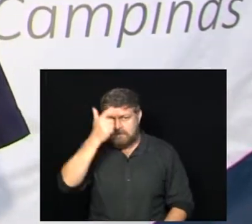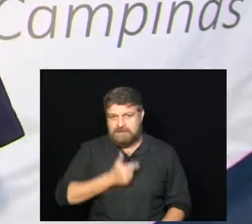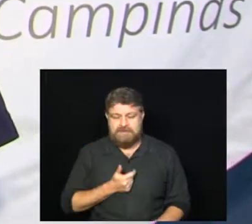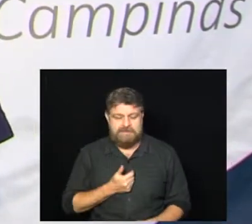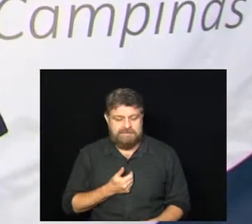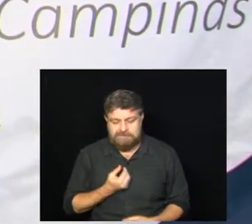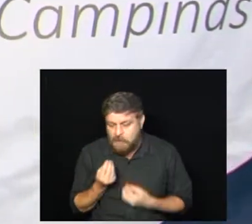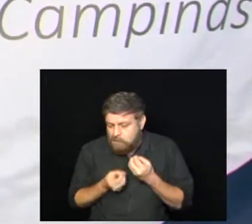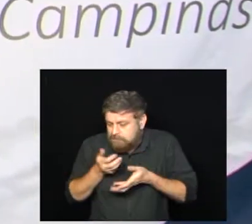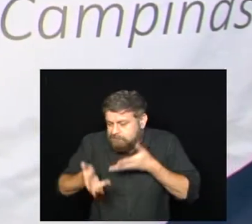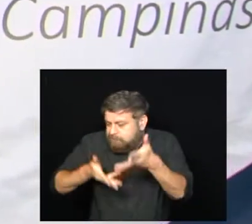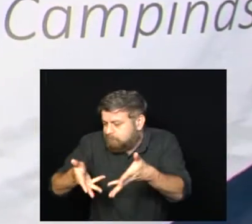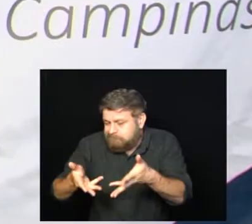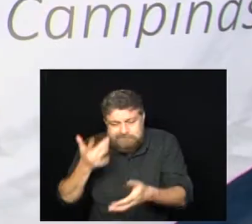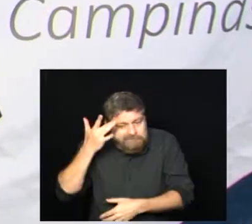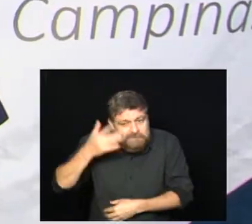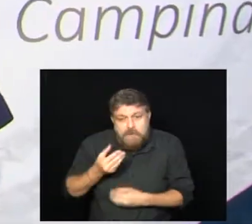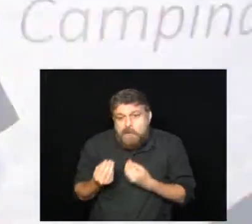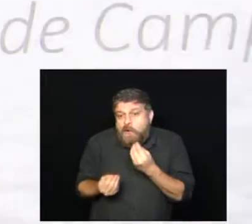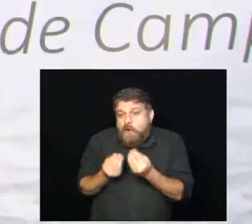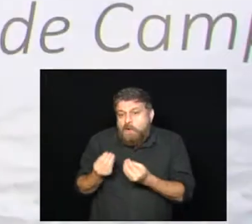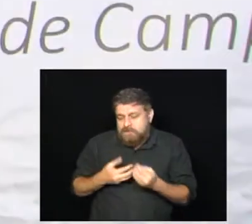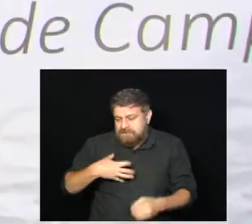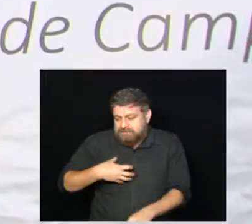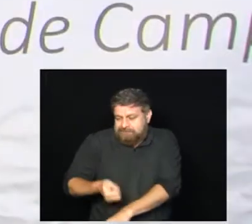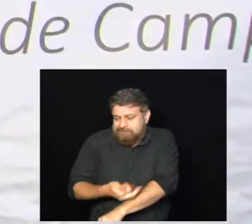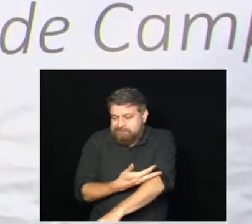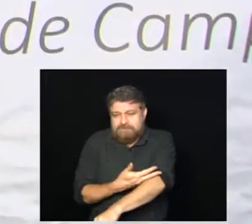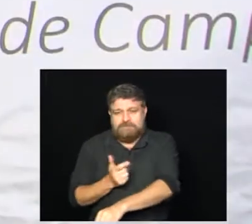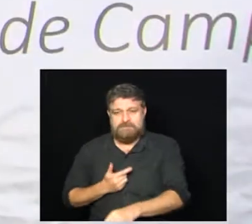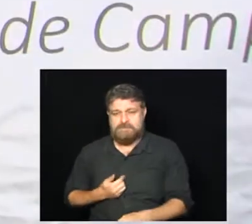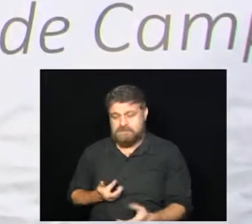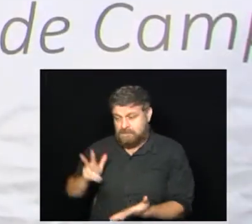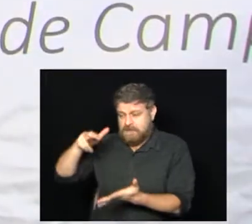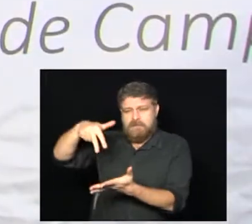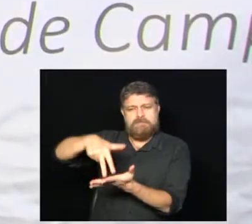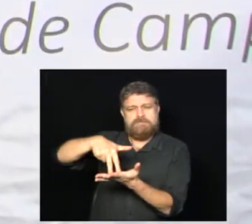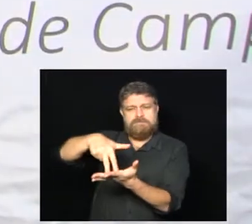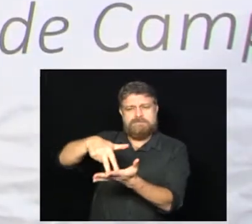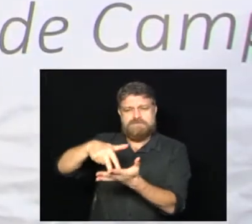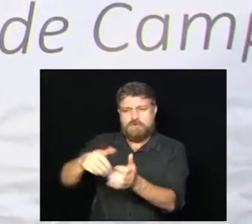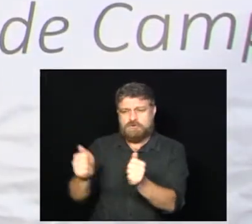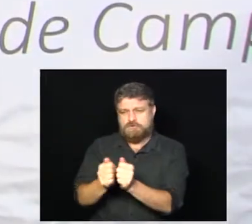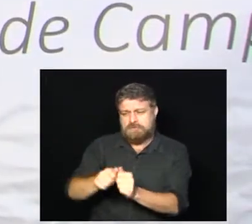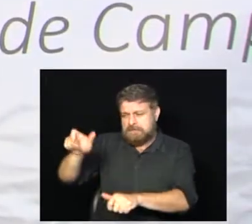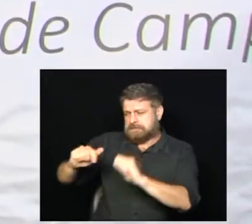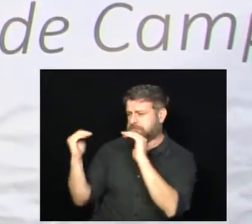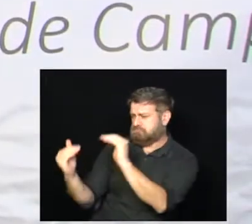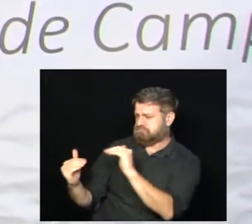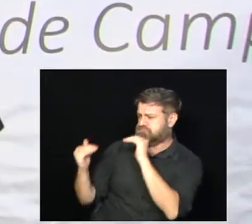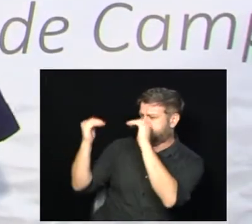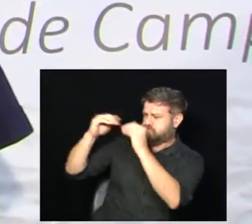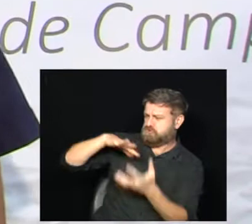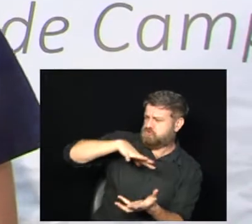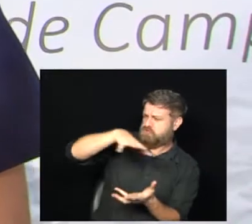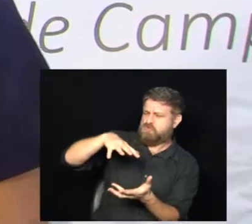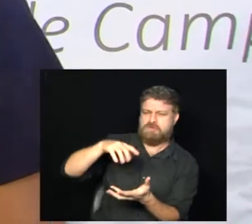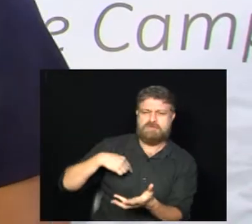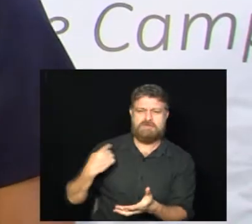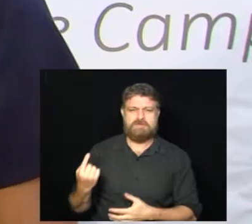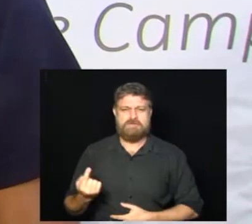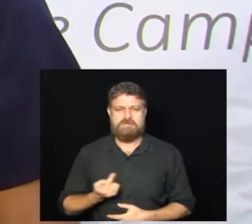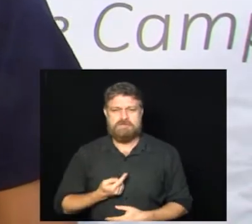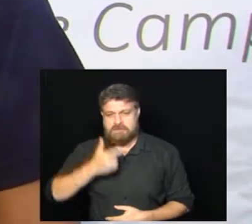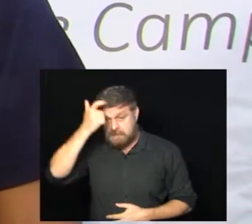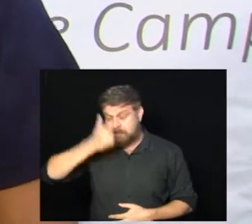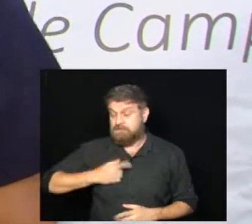palavras para descrever o que eu senti, o que eu passei. E chegar lá e poder estar ao lado das melhores do mundo, né? A minha classe é uma prova